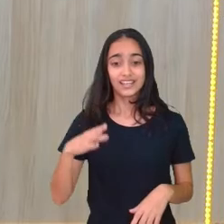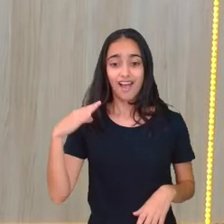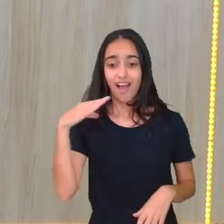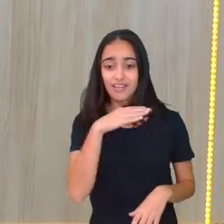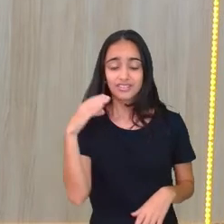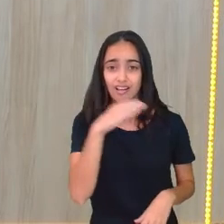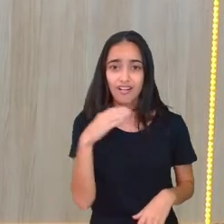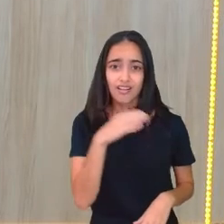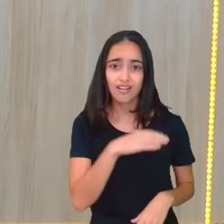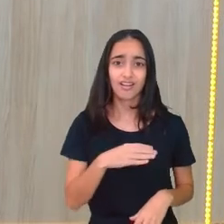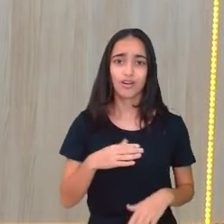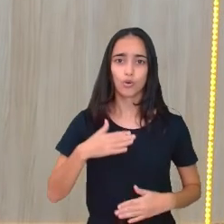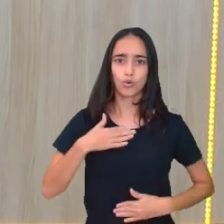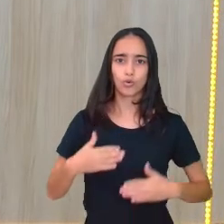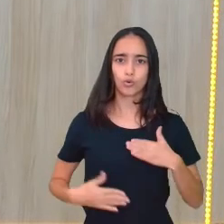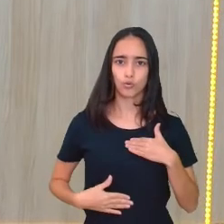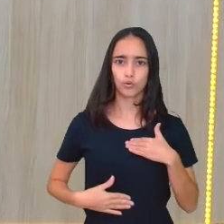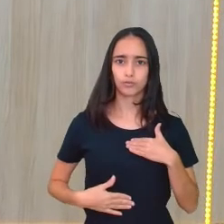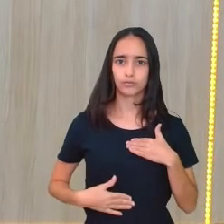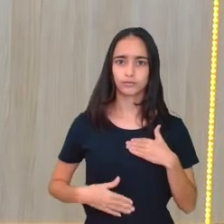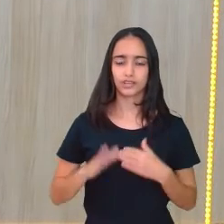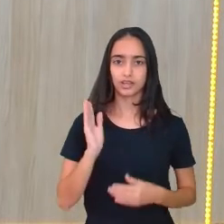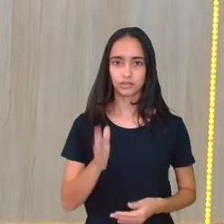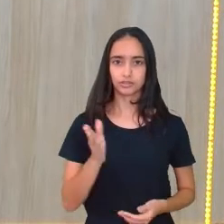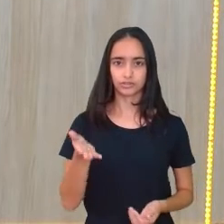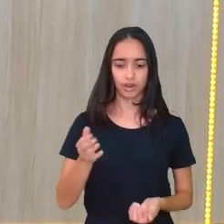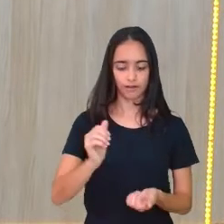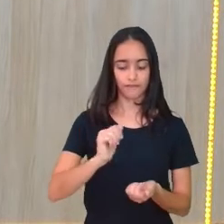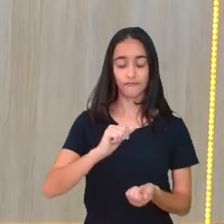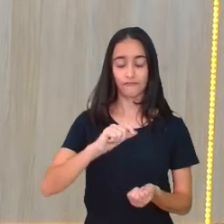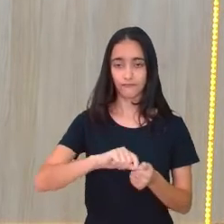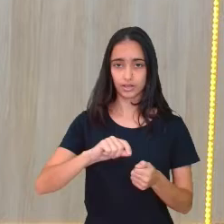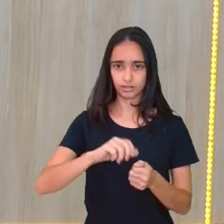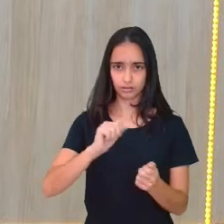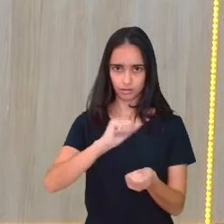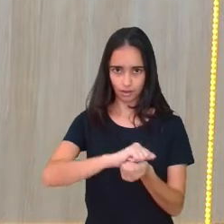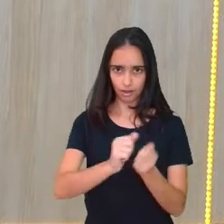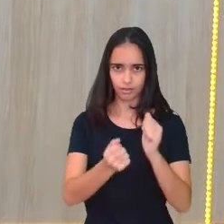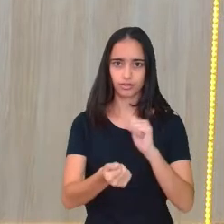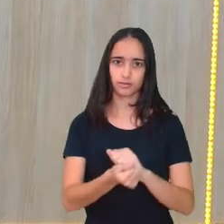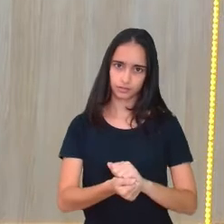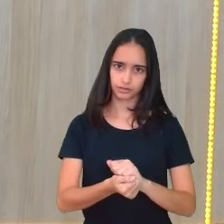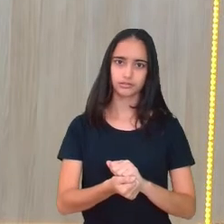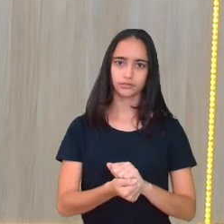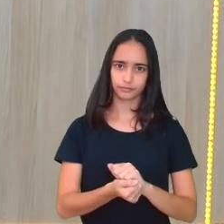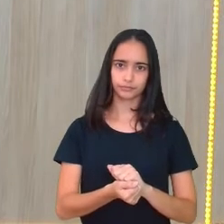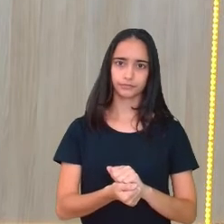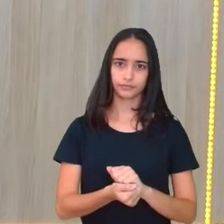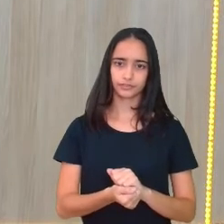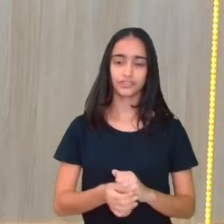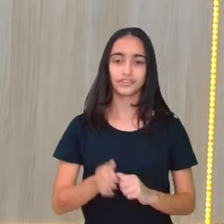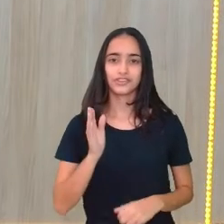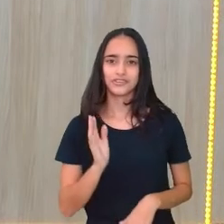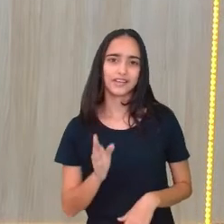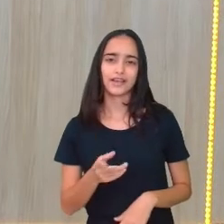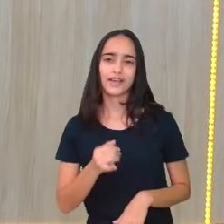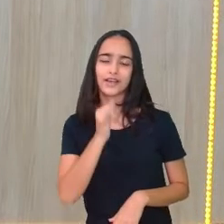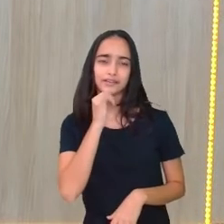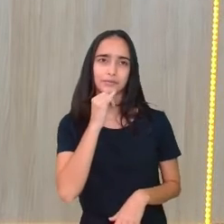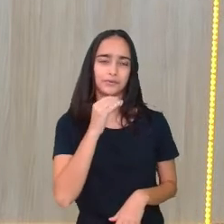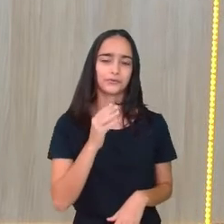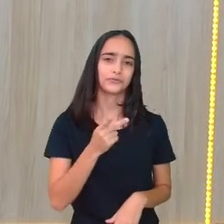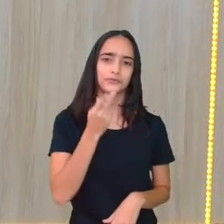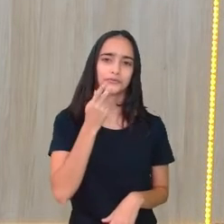eu passei pelo processo de adaptação, e aí eu vou lá, né? Pronto, aí eu falei de Cleiton. Tirei lá